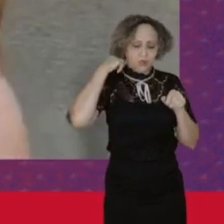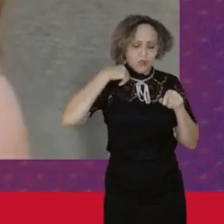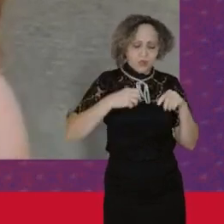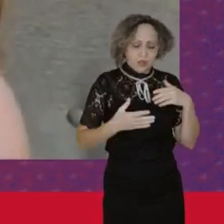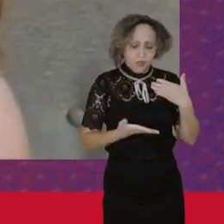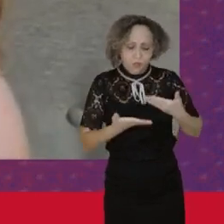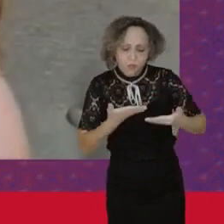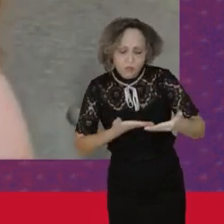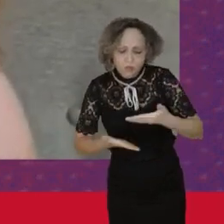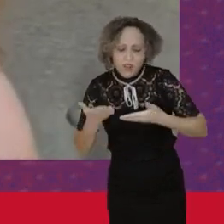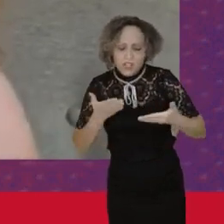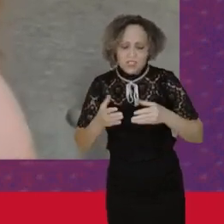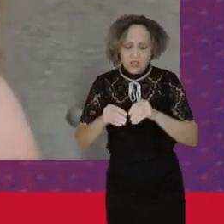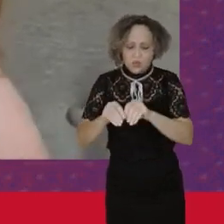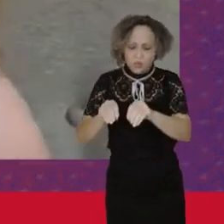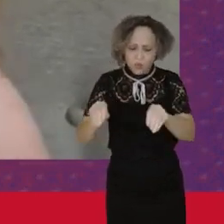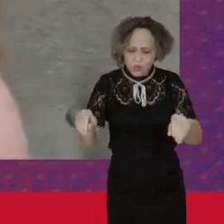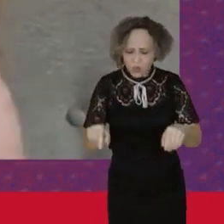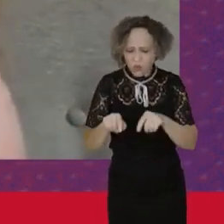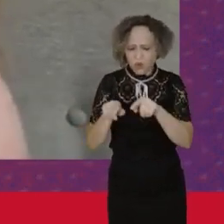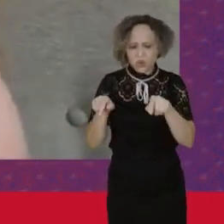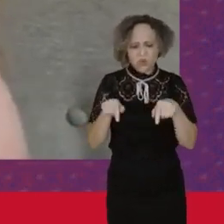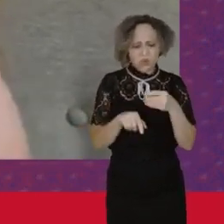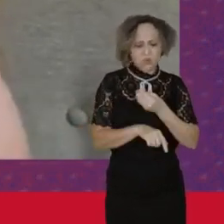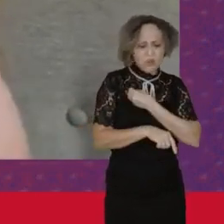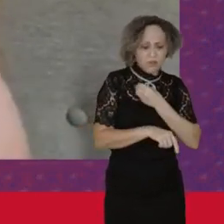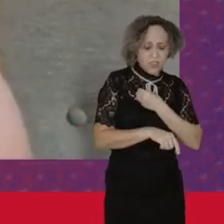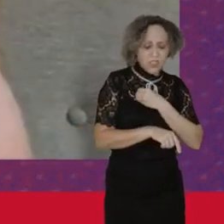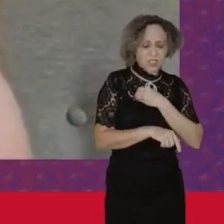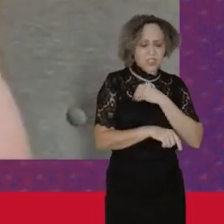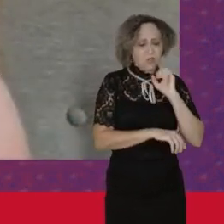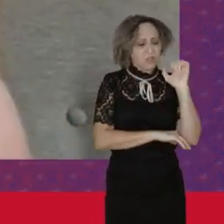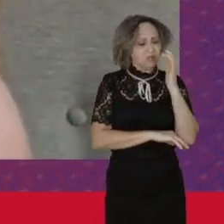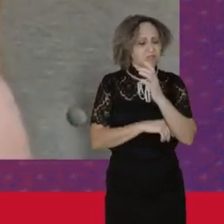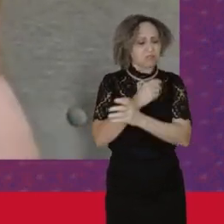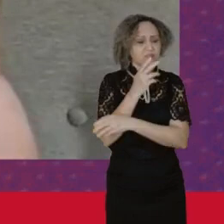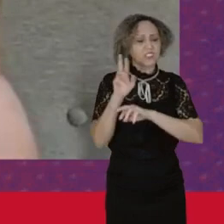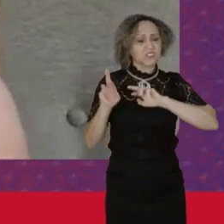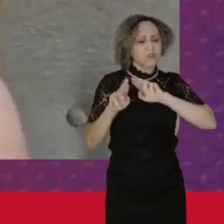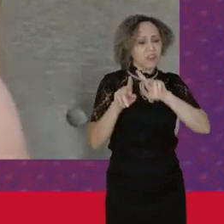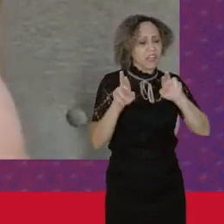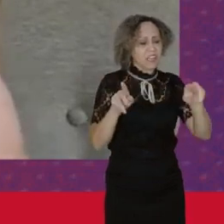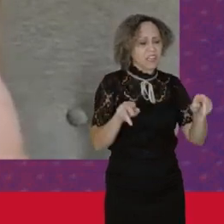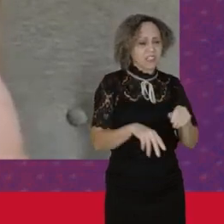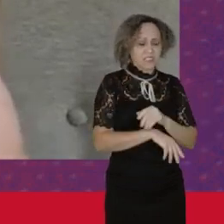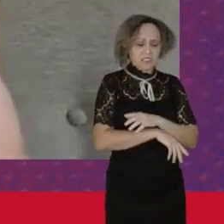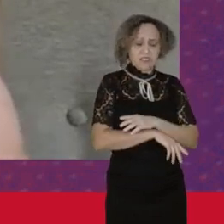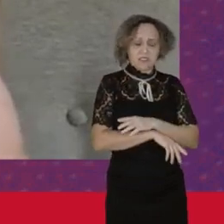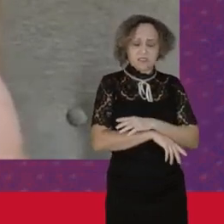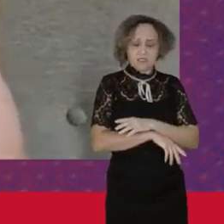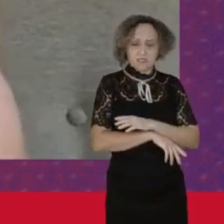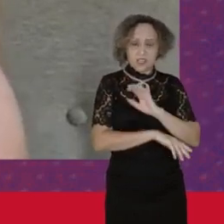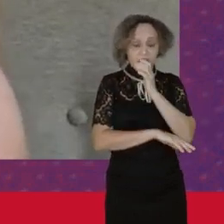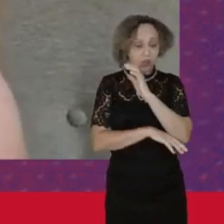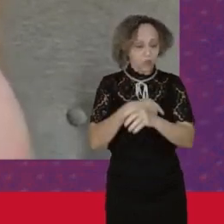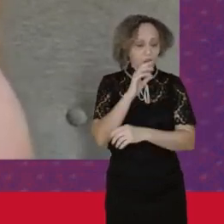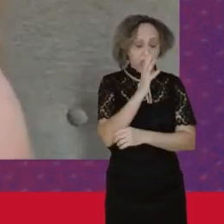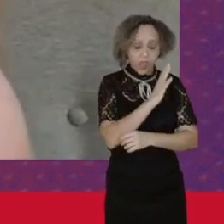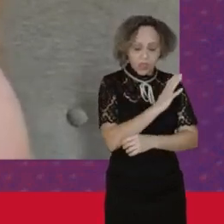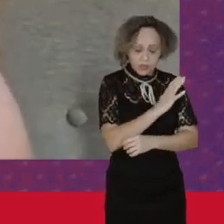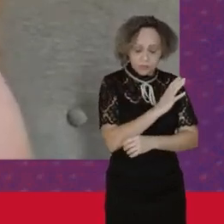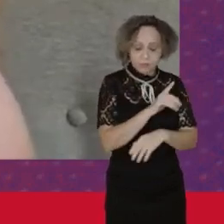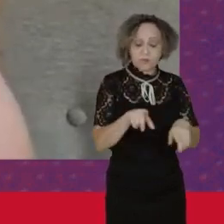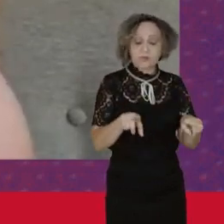relação com o solo, com a vida, né, com a sociobiodiversidade. E a garantia desse direito é fundamental e tem que